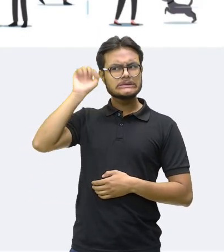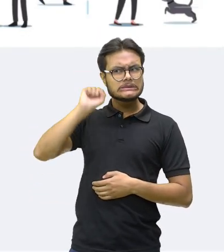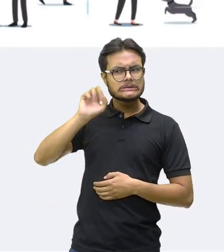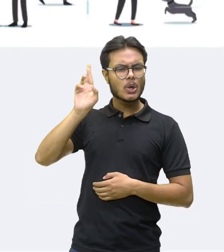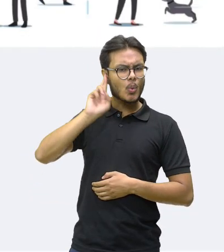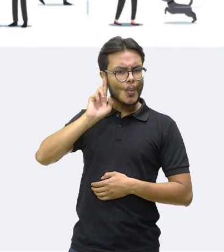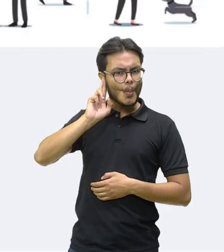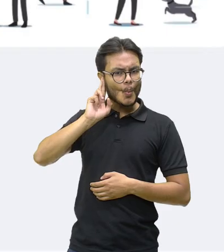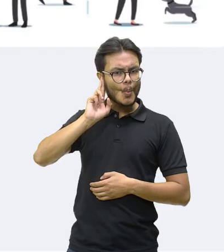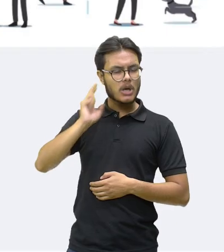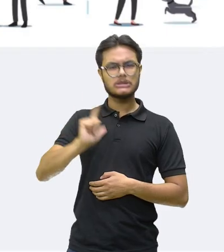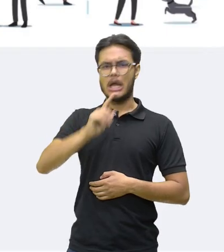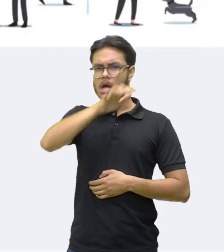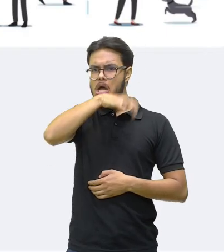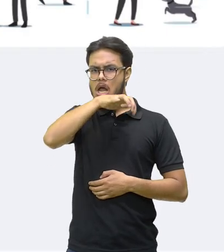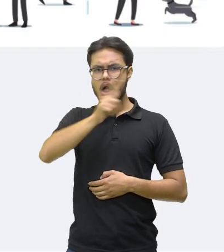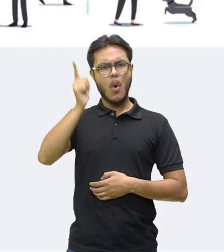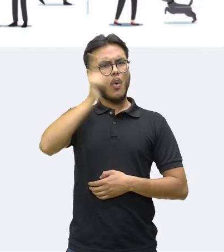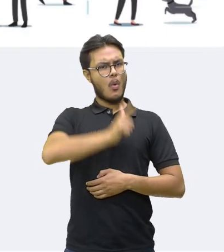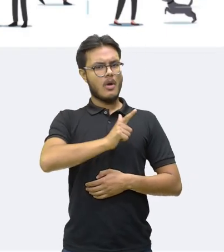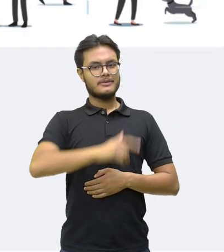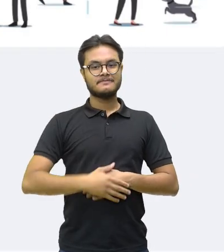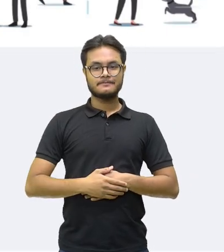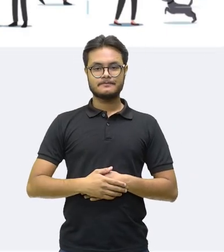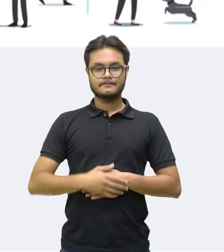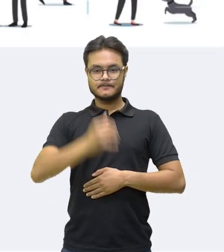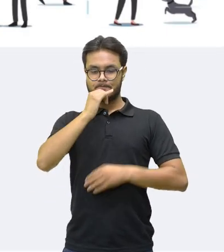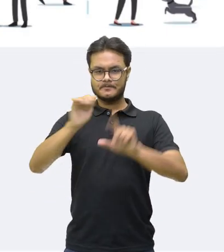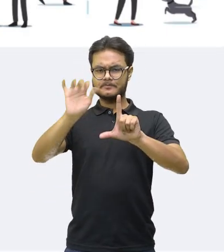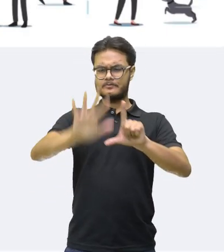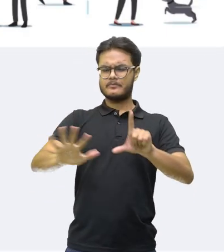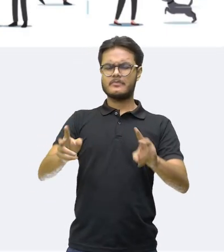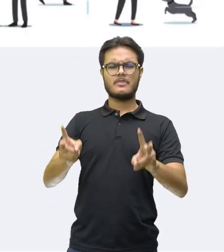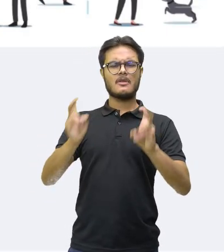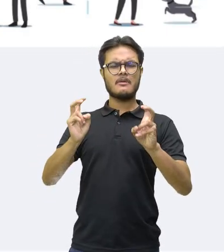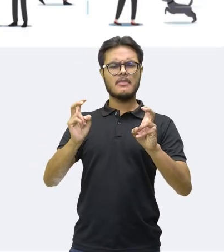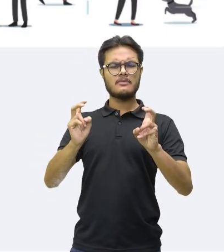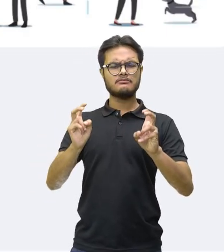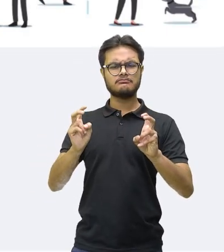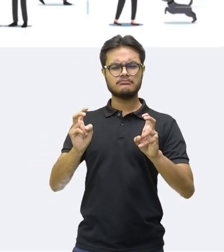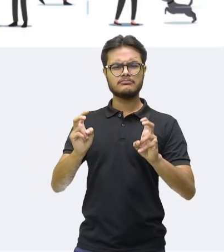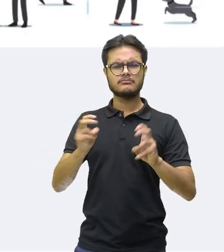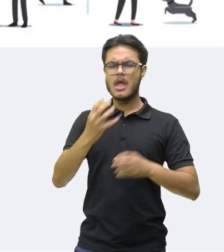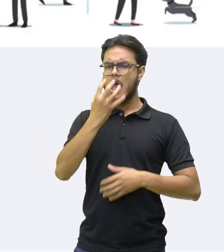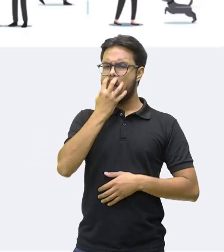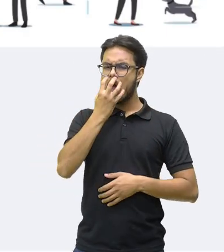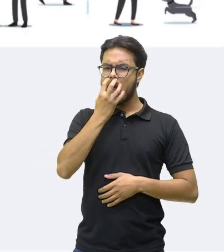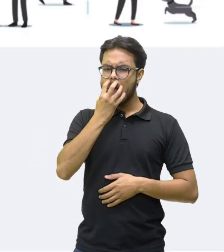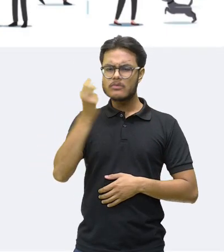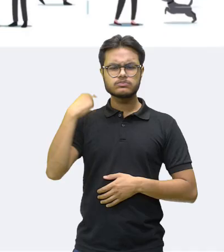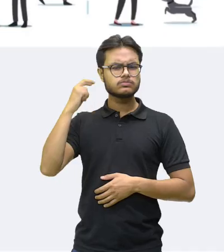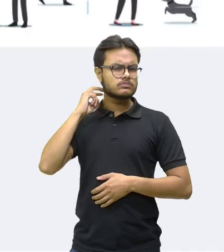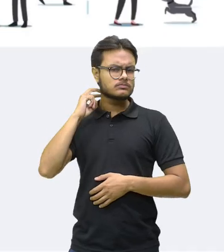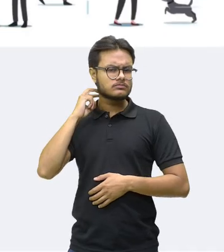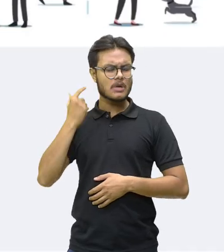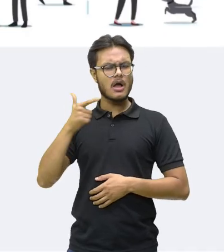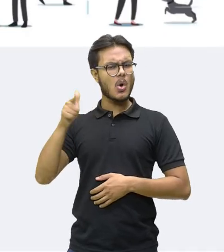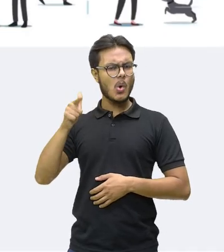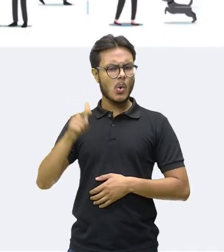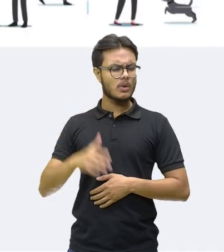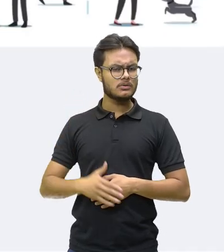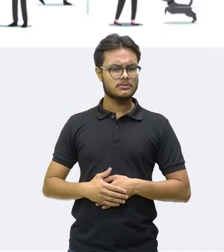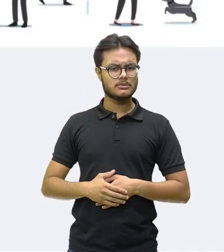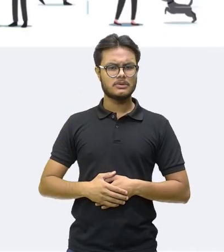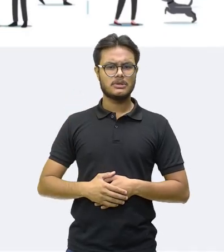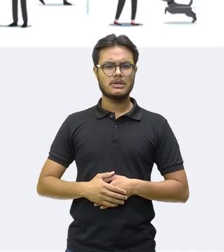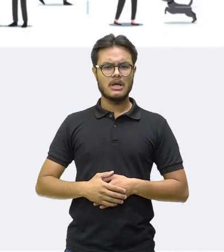existem animais que conseguem ouvir. Olha a figura. Quem consegue perceber o ultrassom? Cachorro, morcego. E os infrações? Aí tem um elefantezinho